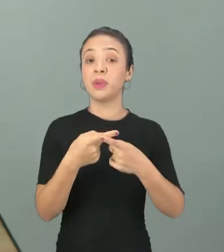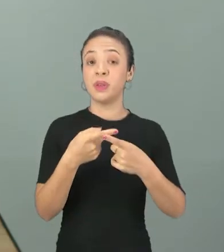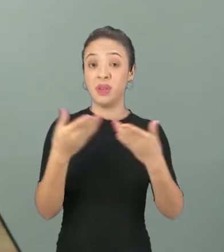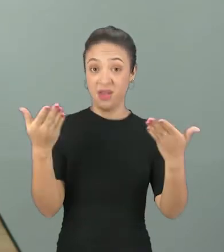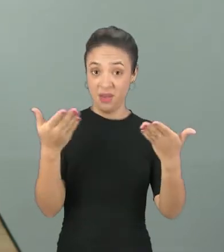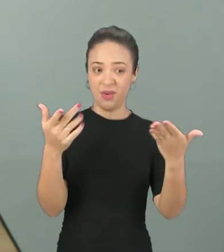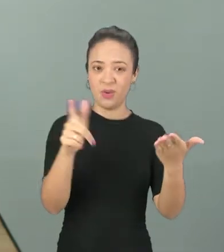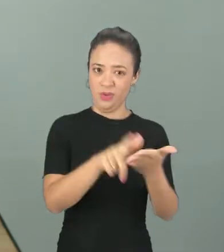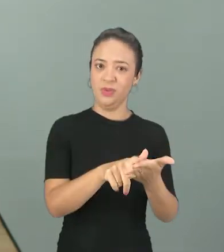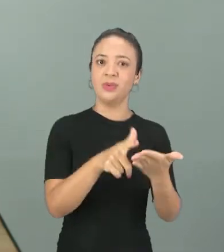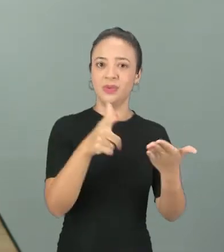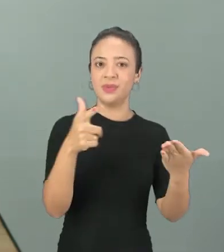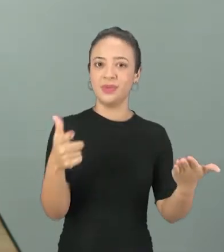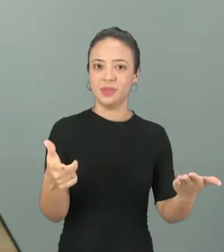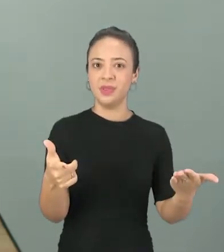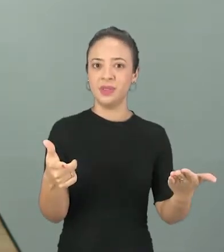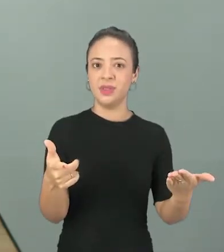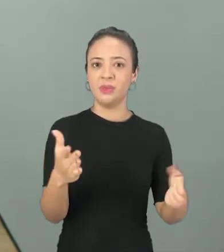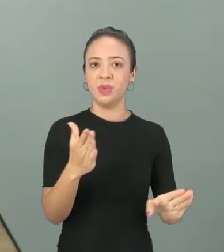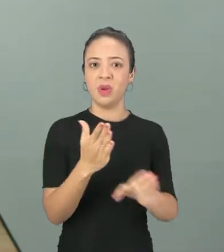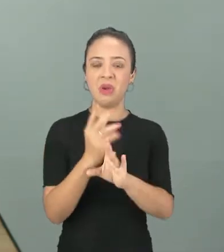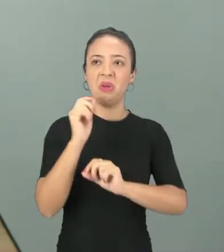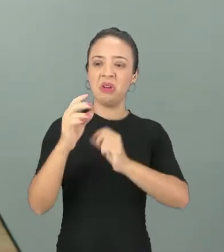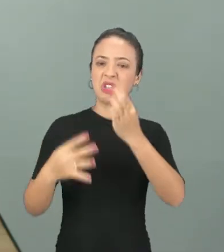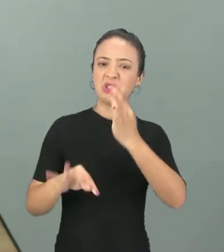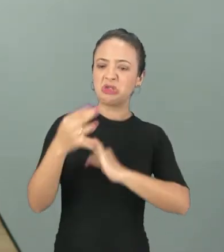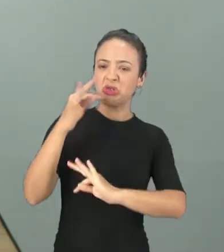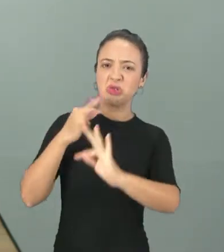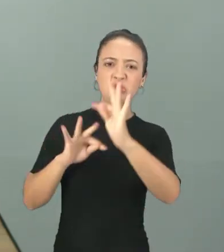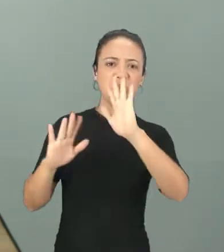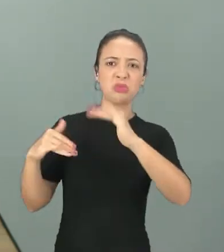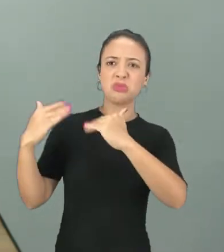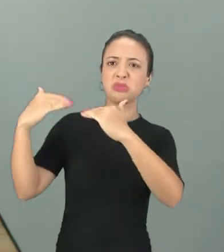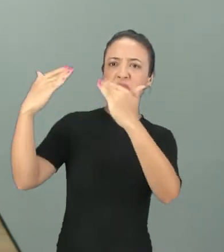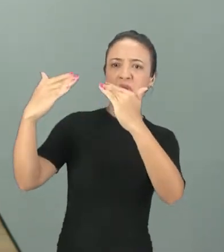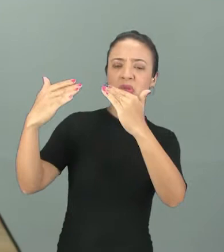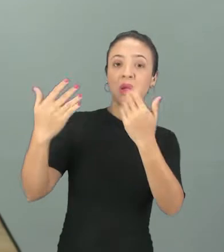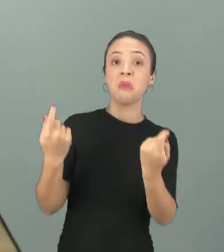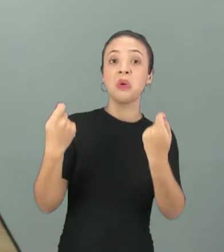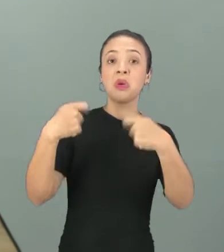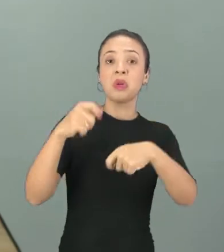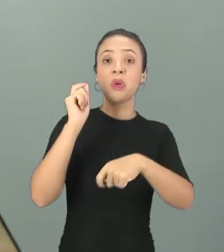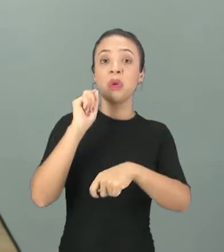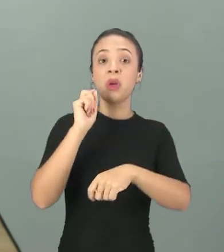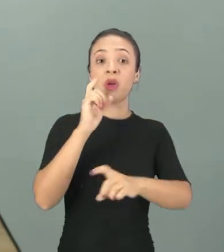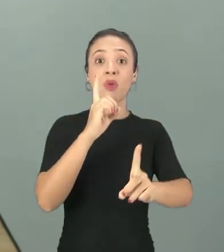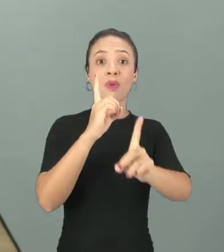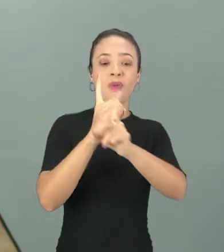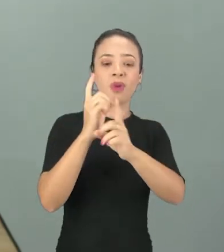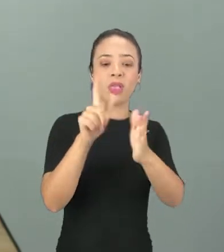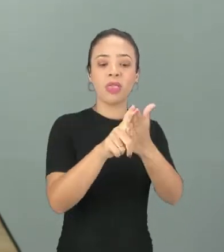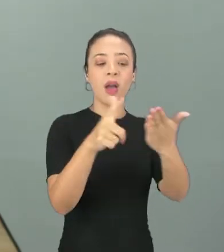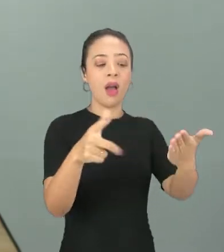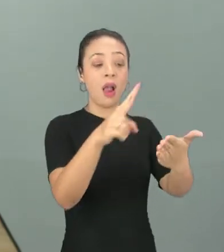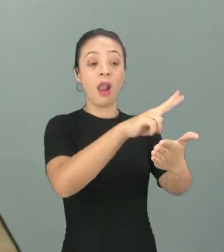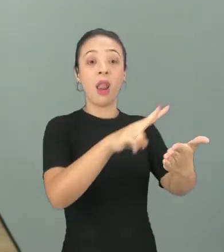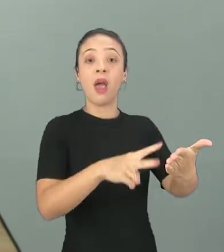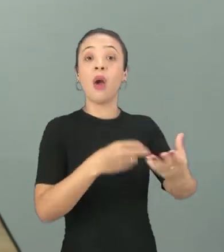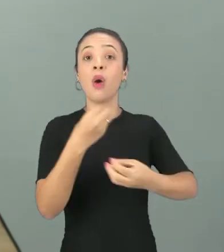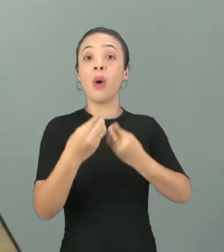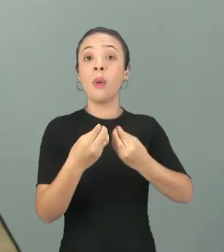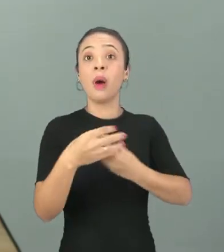jornais atualmente, devido à nossa avançada tecnologia, nós podemos ver jornais, ler